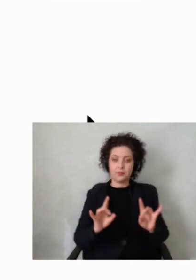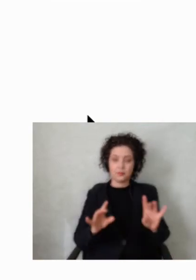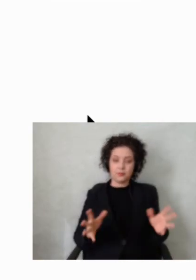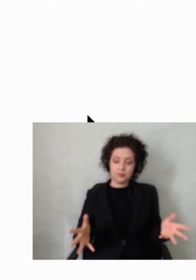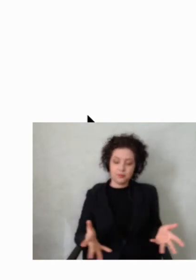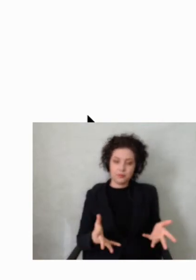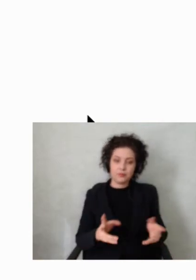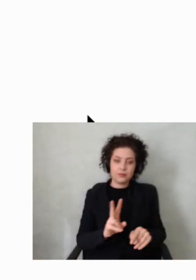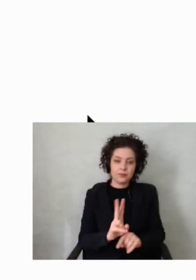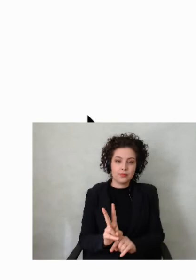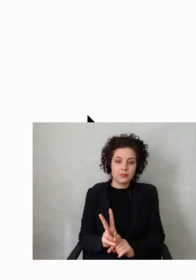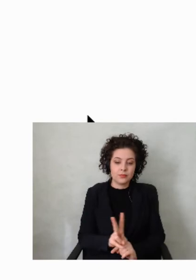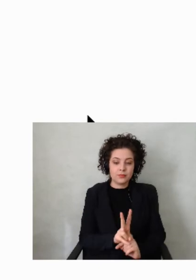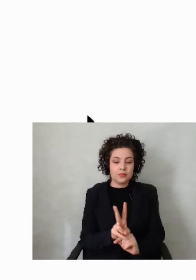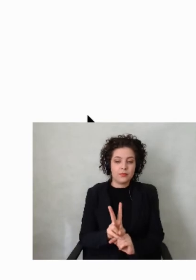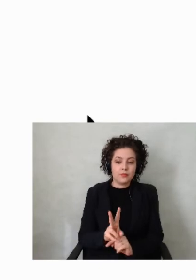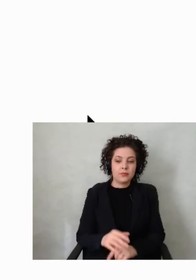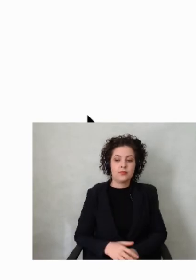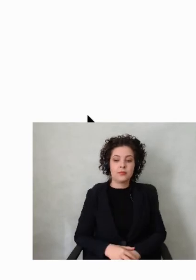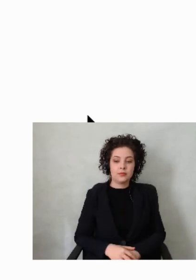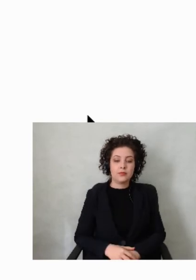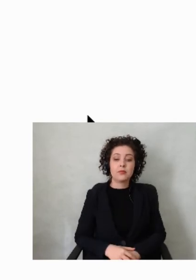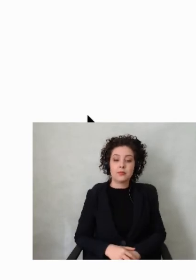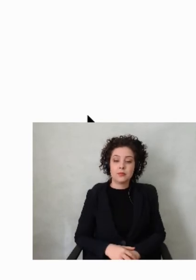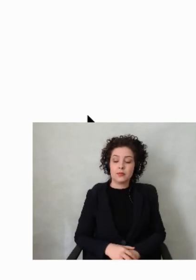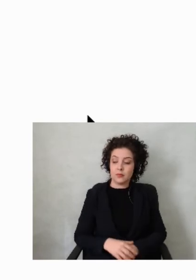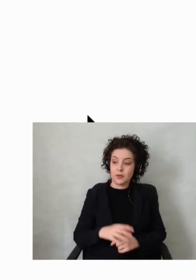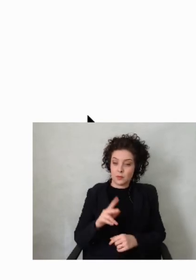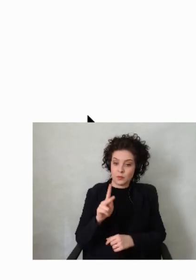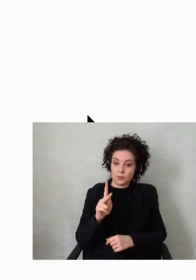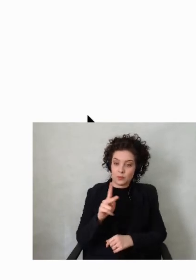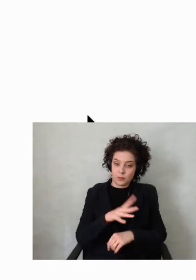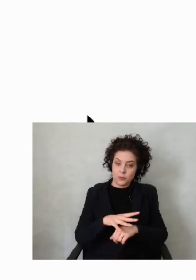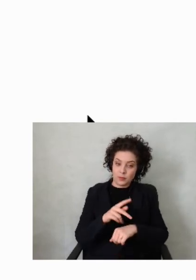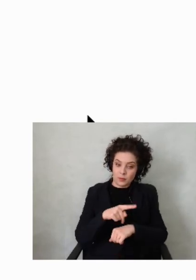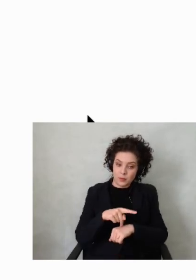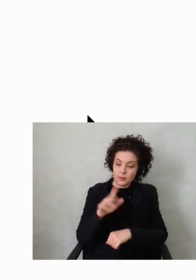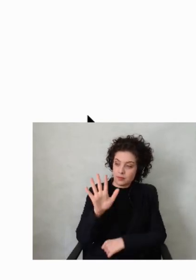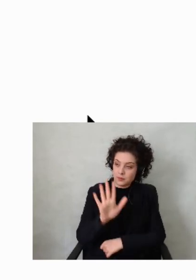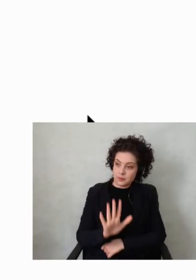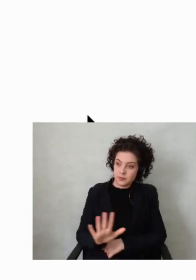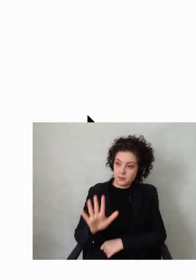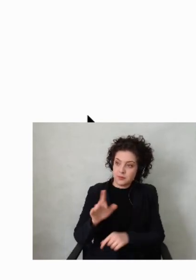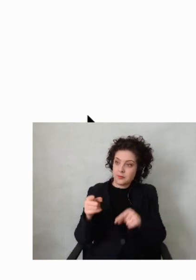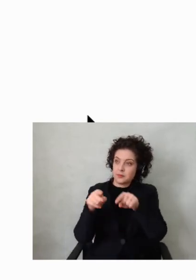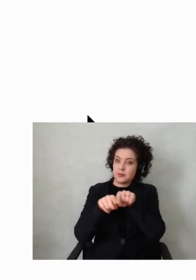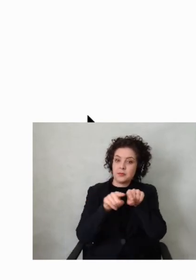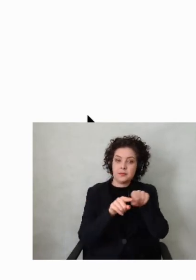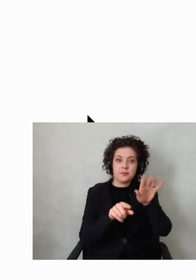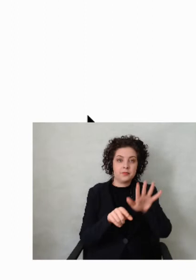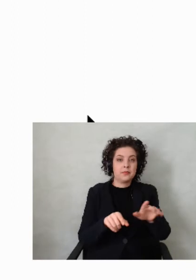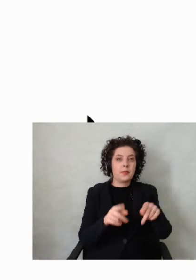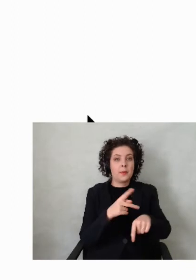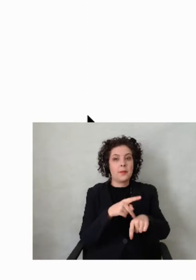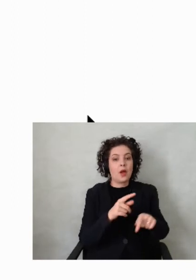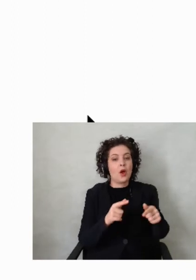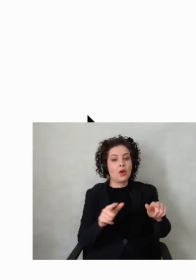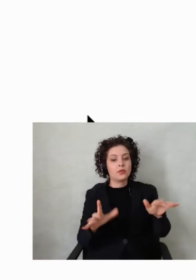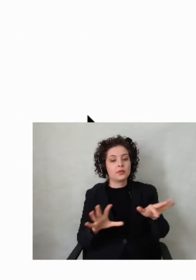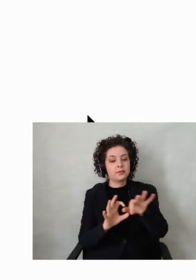vigilância epidemiológica a nível nacional, com parcerias internacionais na região,